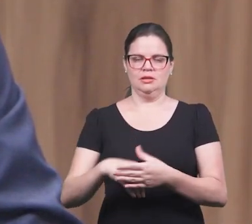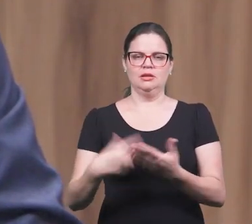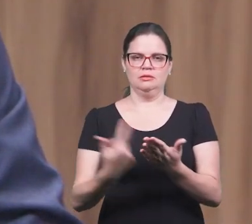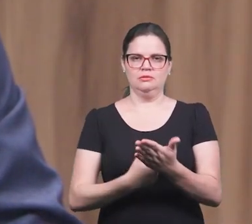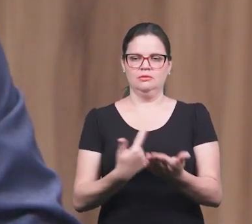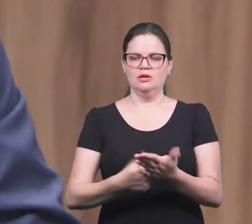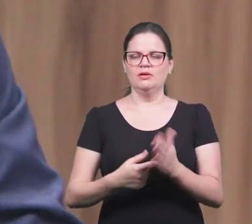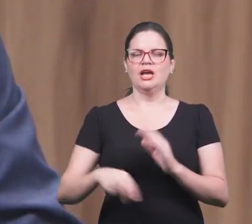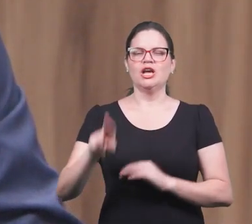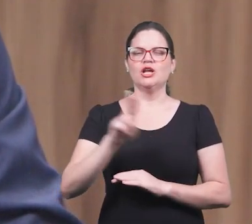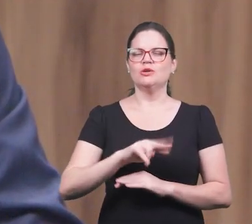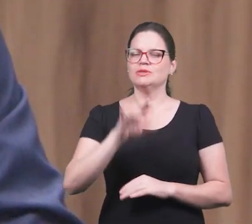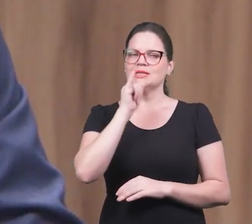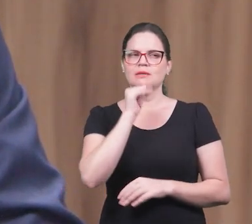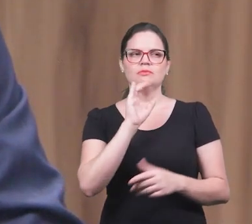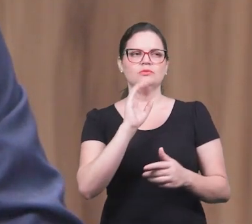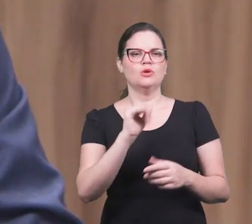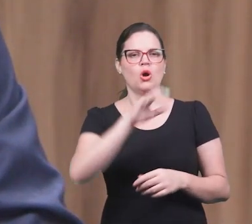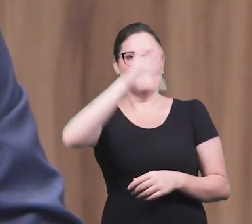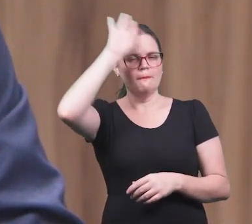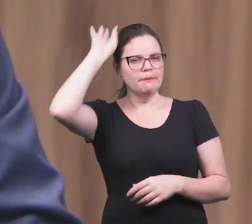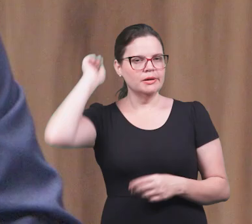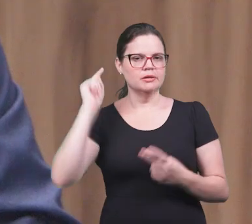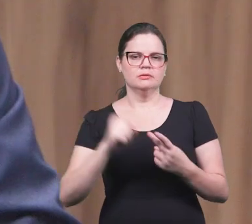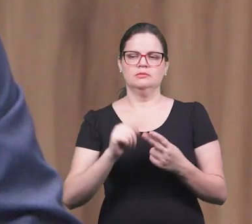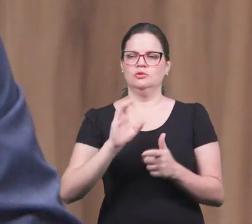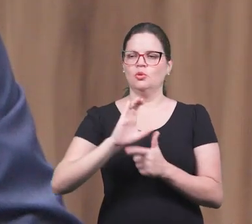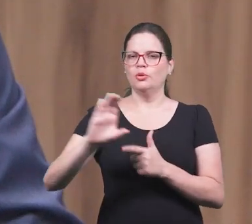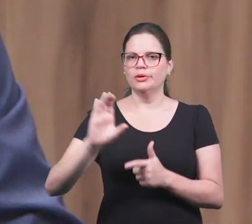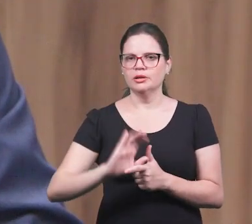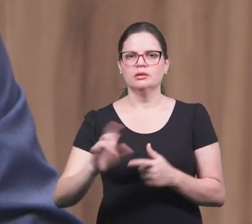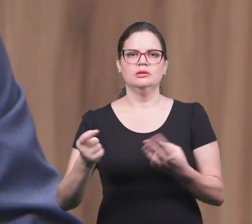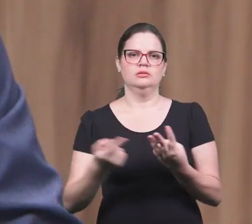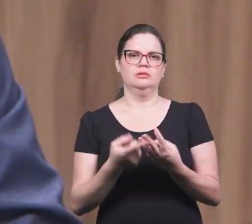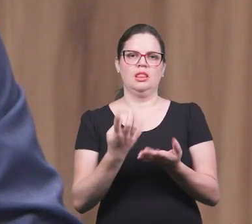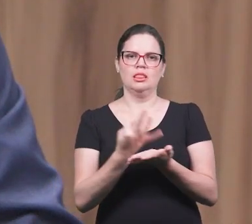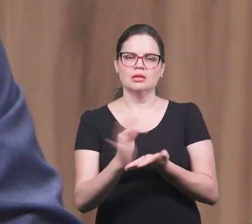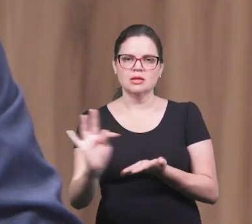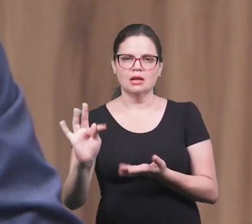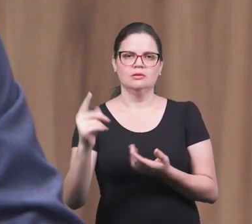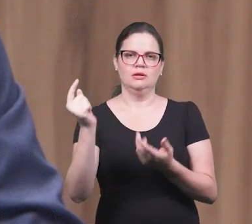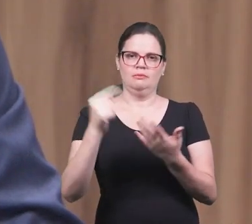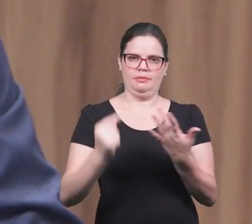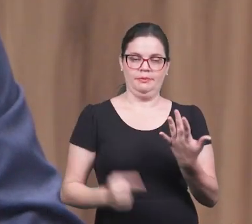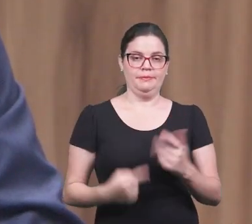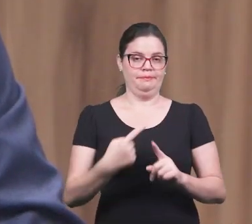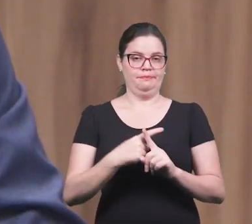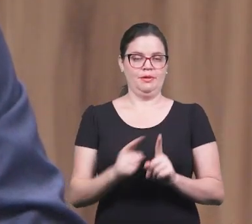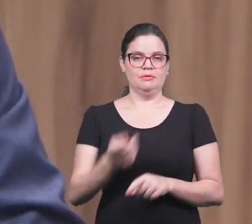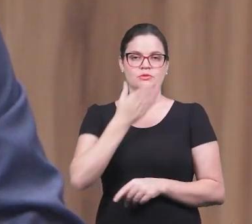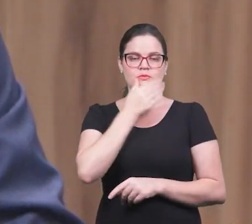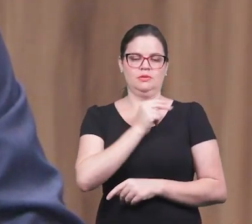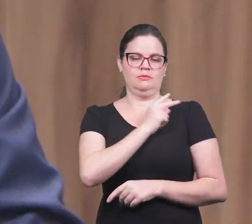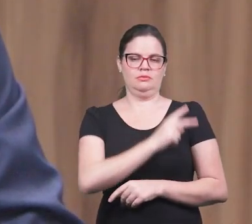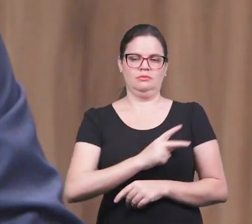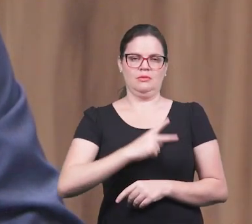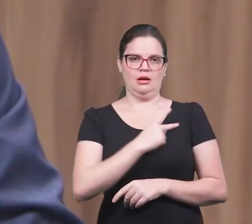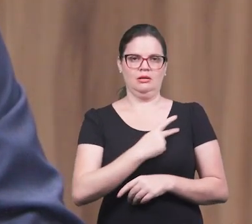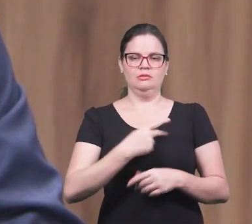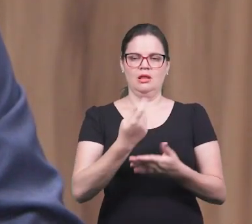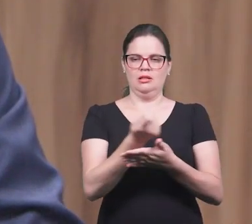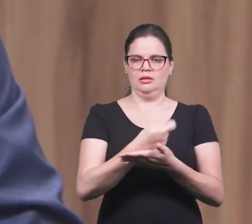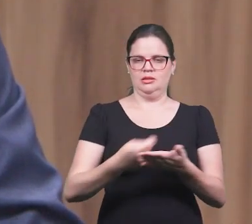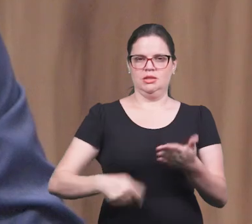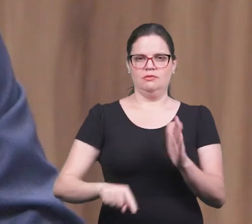e tantas outras, né? E o apóstolo Paulo, escrevendo aos Coríntios, na primeira carta aos